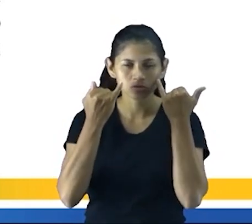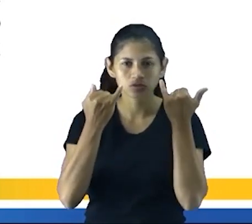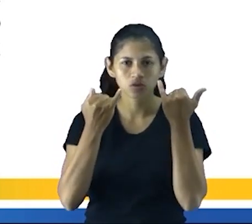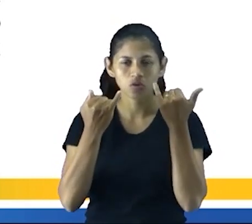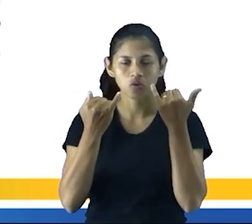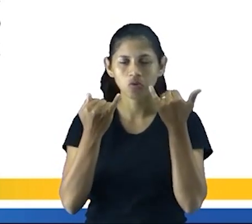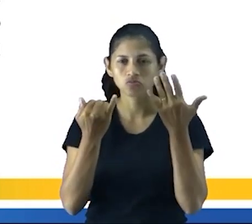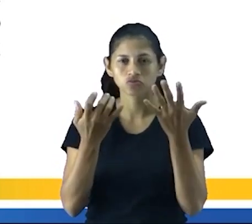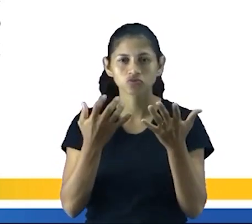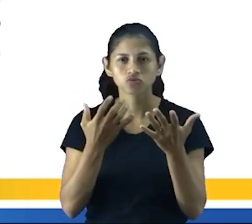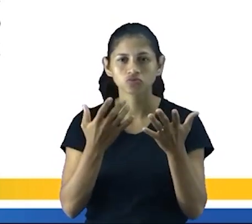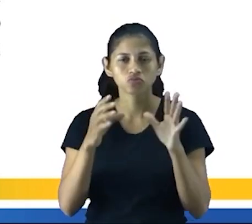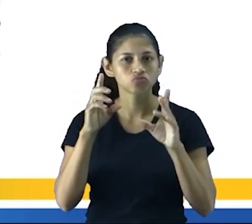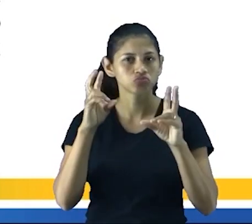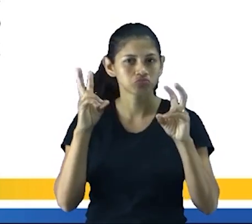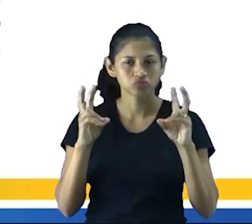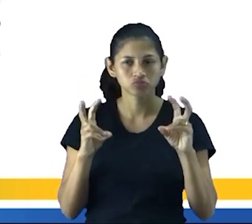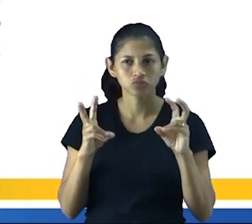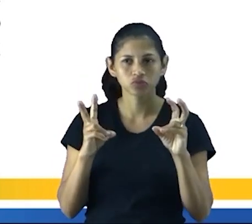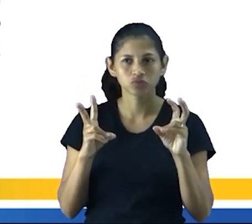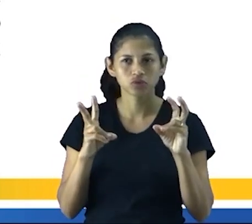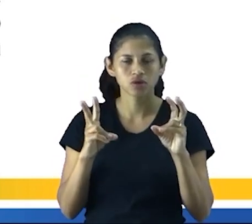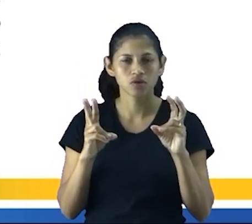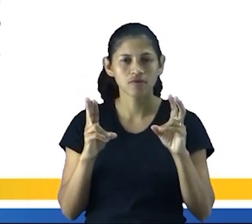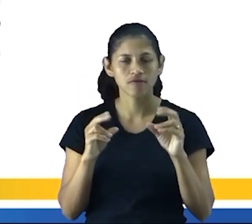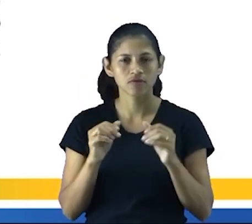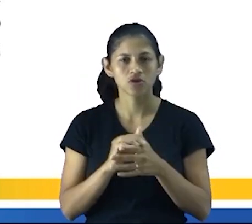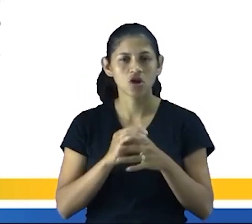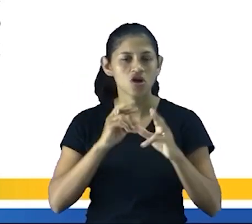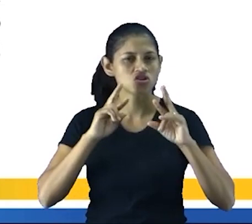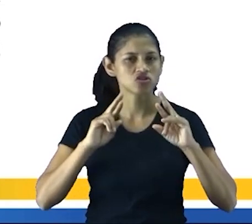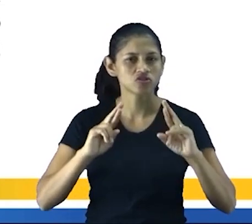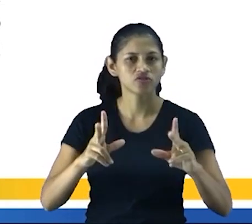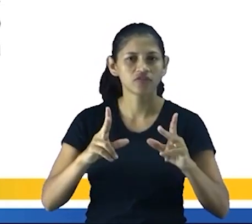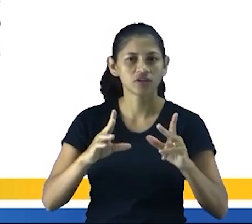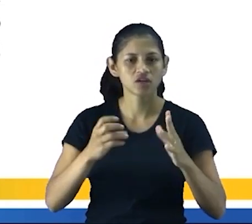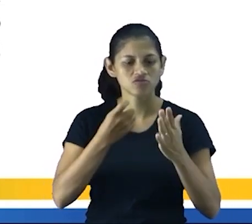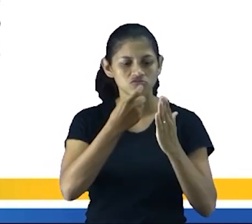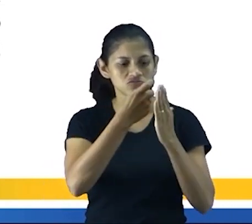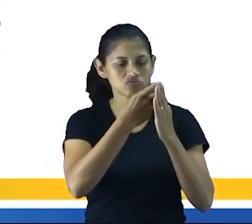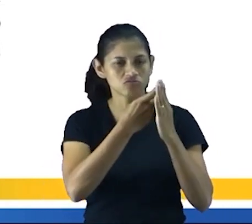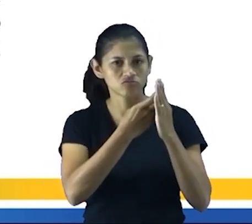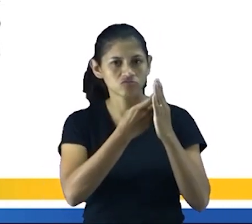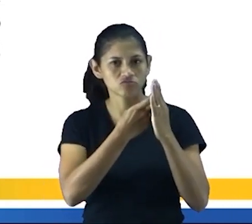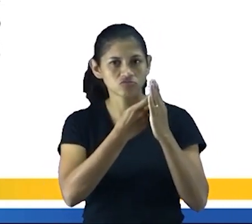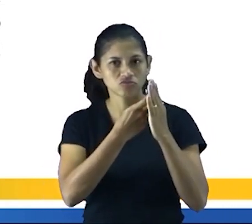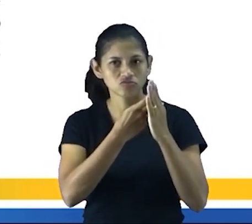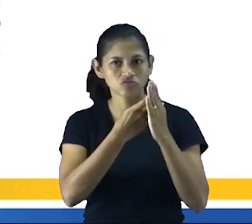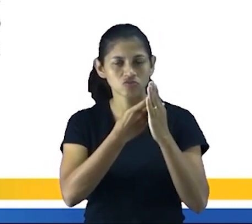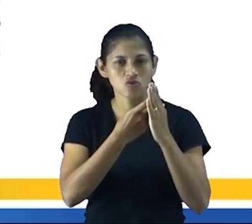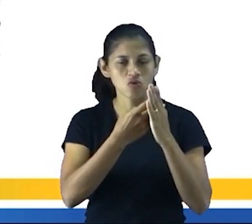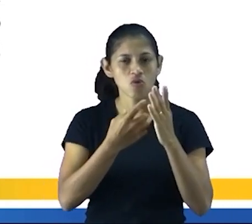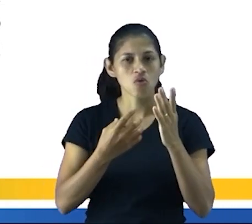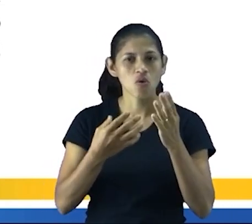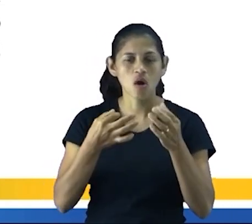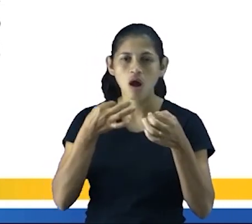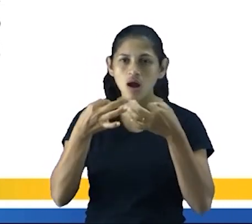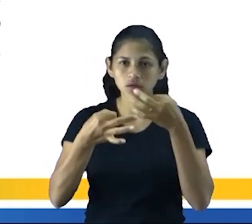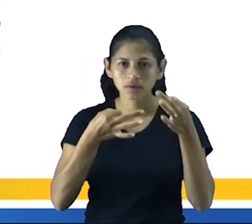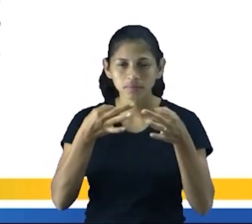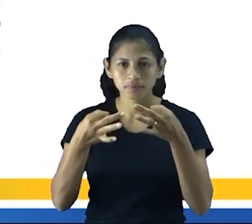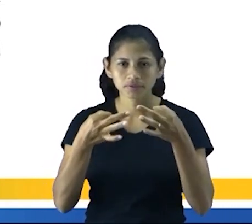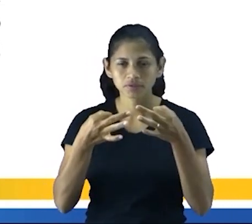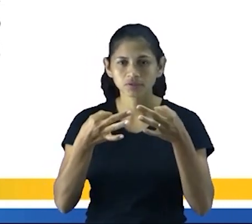dos textos argumentativos, né, que vai utilizar opinião e juízo de valor. Aí, esse caso, a tipologia vai focar em